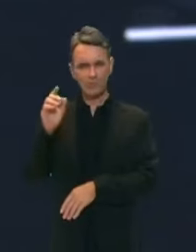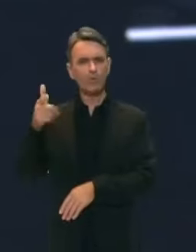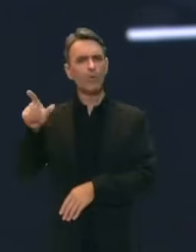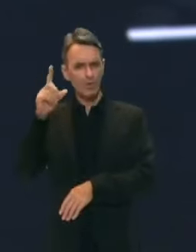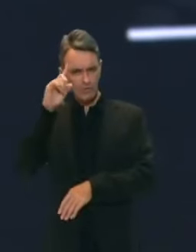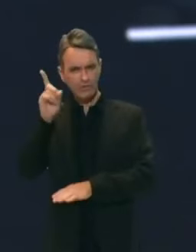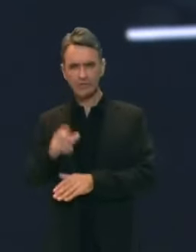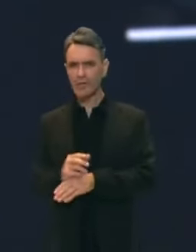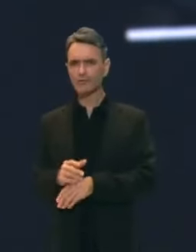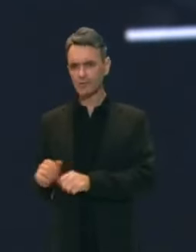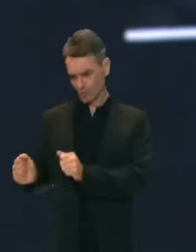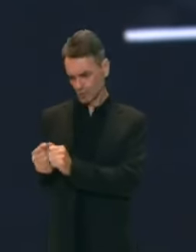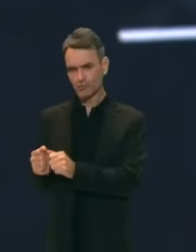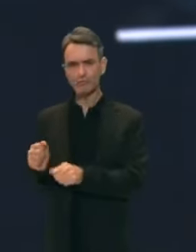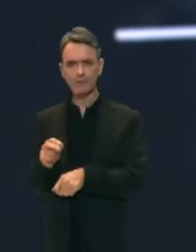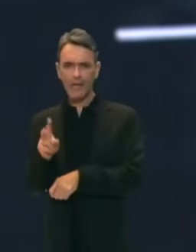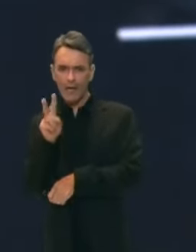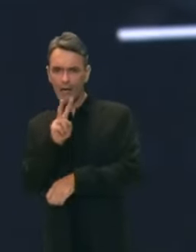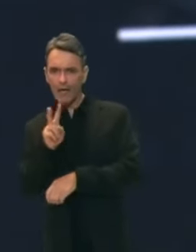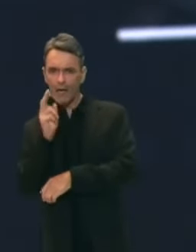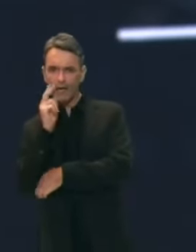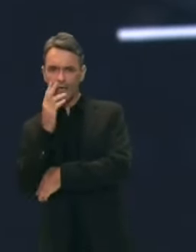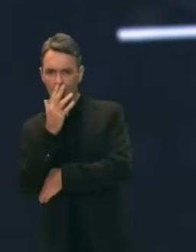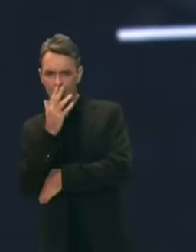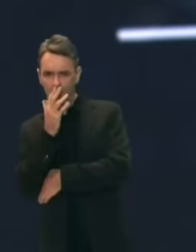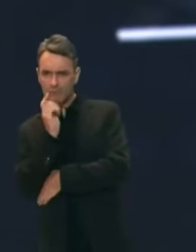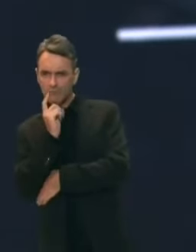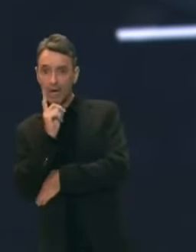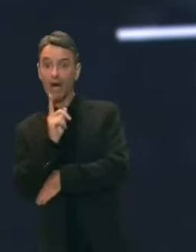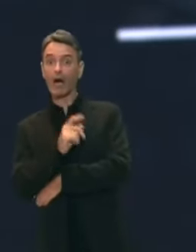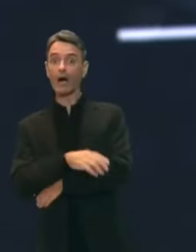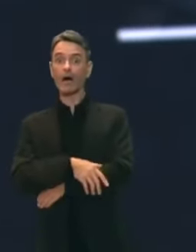ela. Mas tinha o tal do andar do shopping.